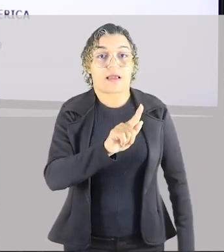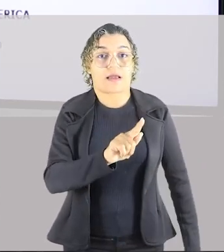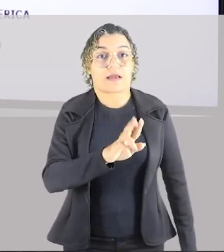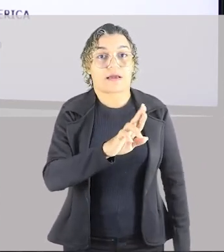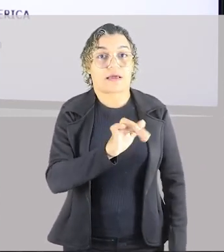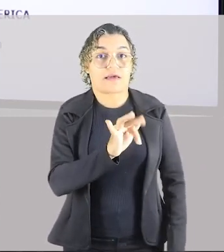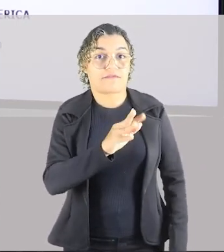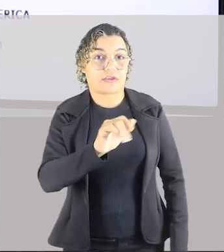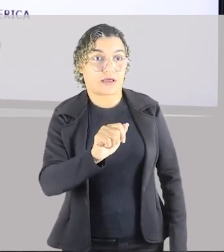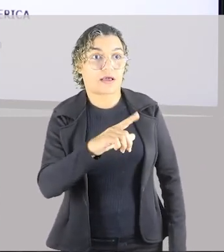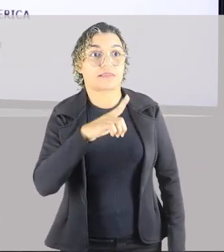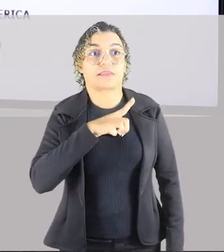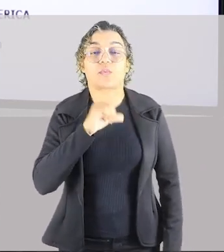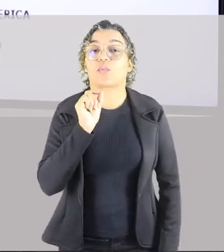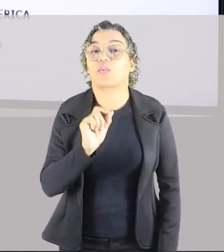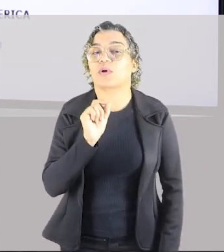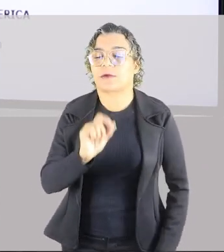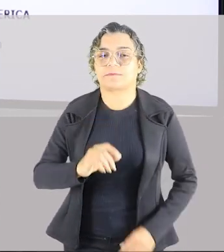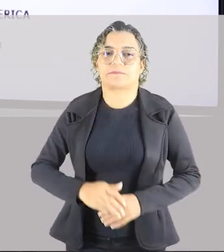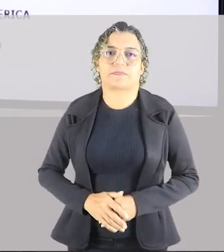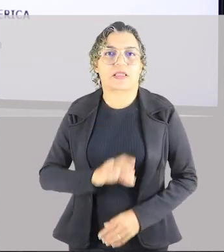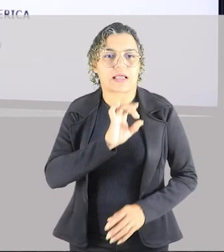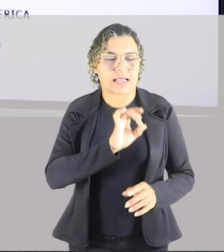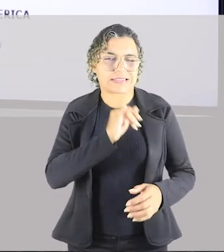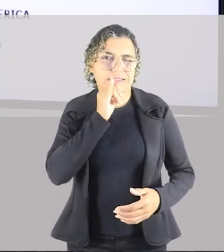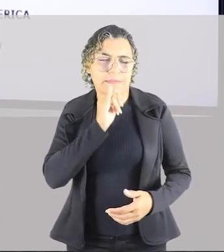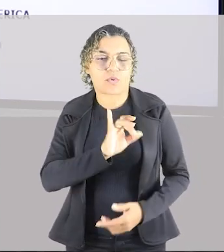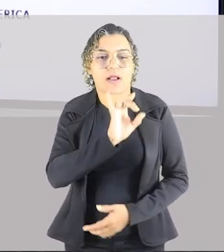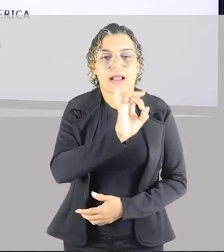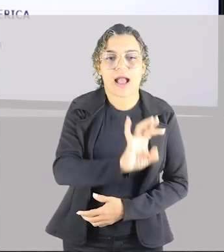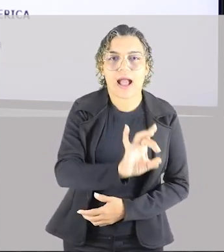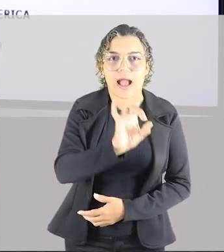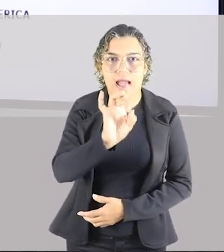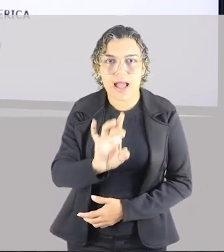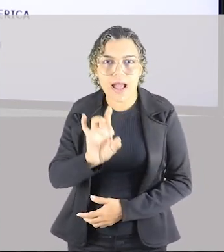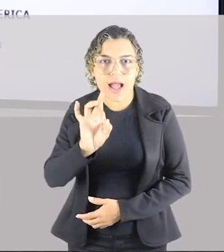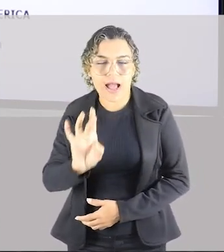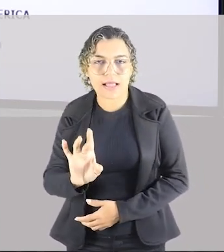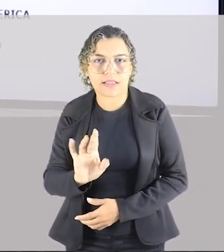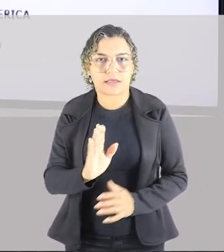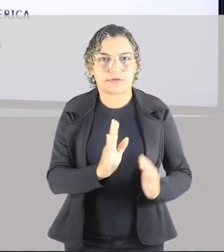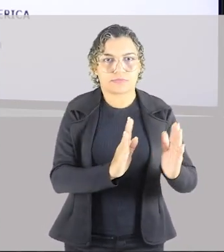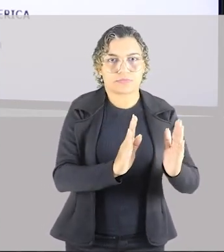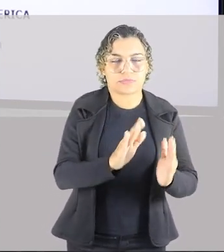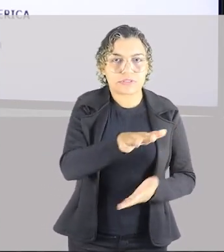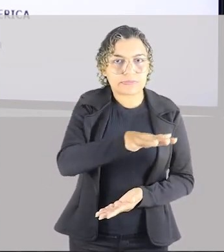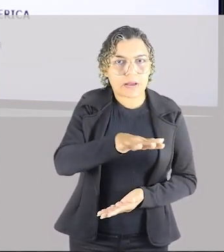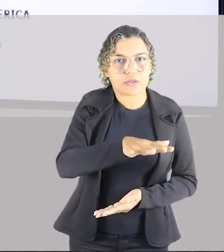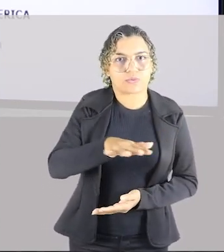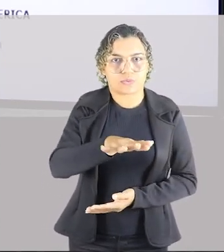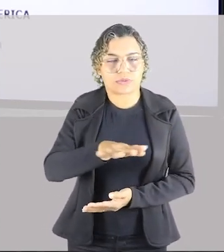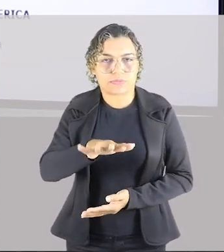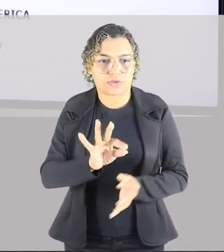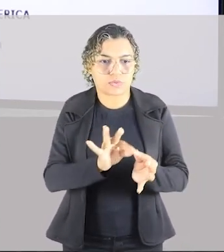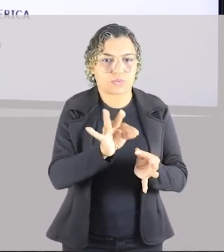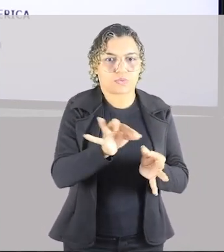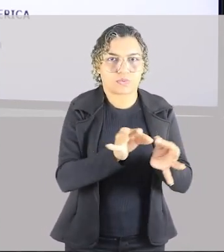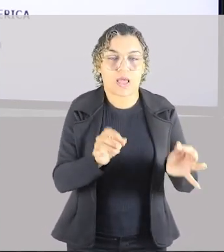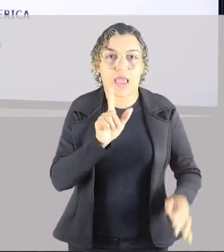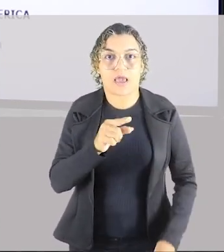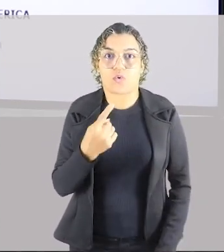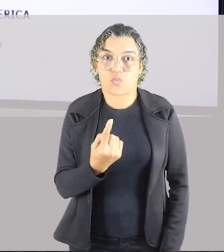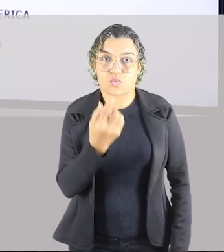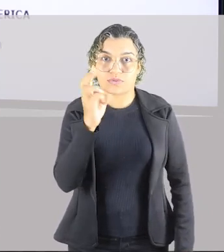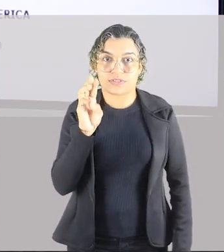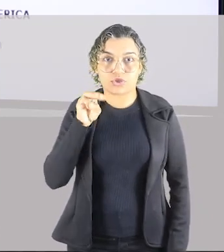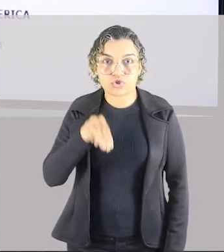o convencionamento de que cada espaço delimitado equivale a 1 centímetro,